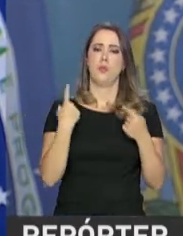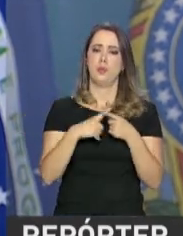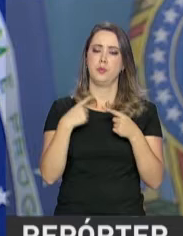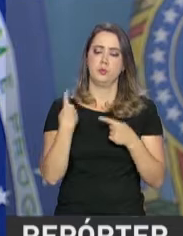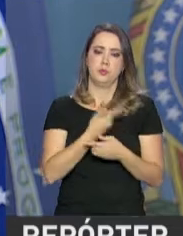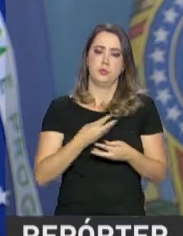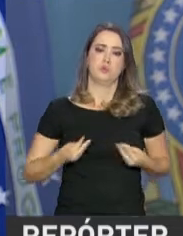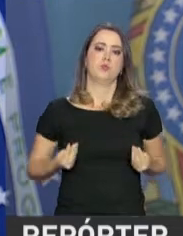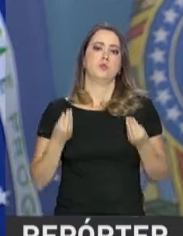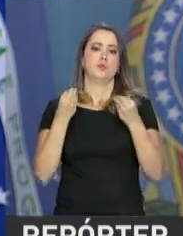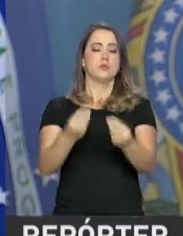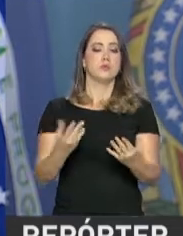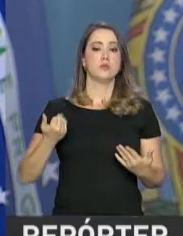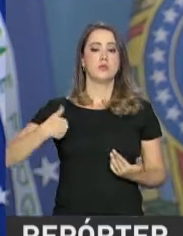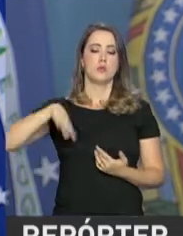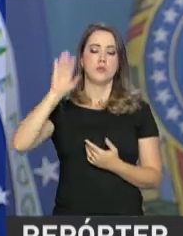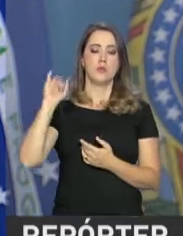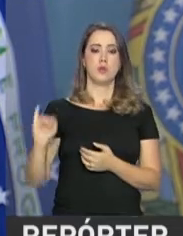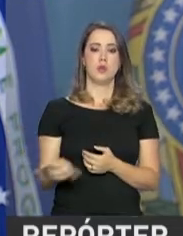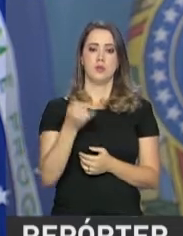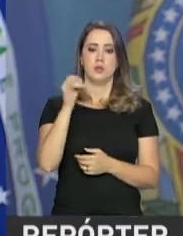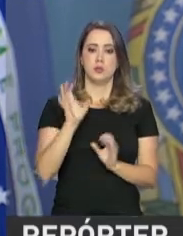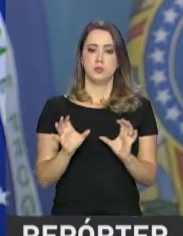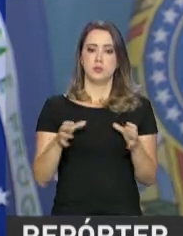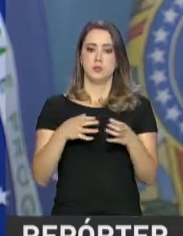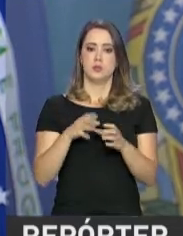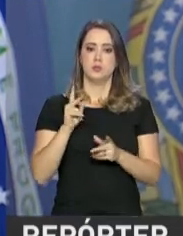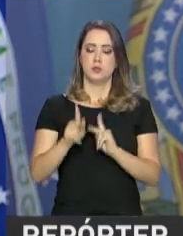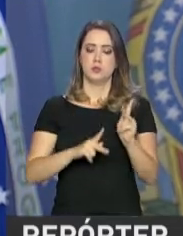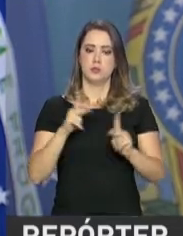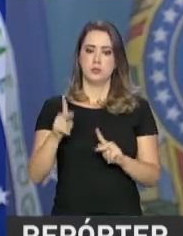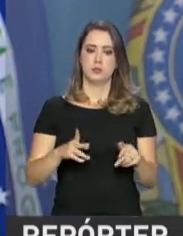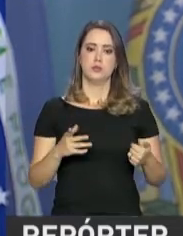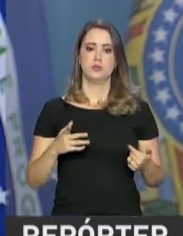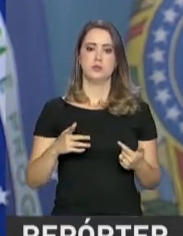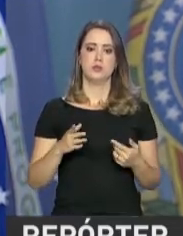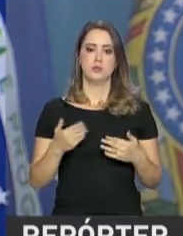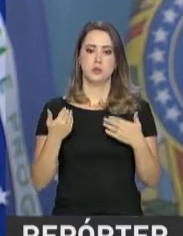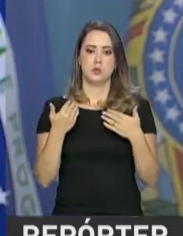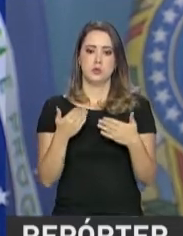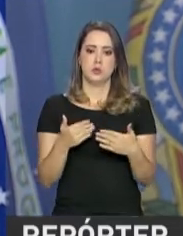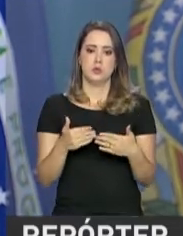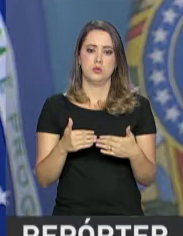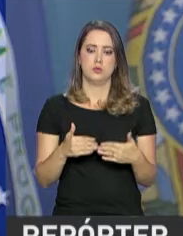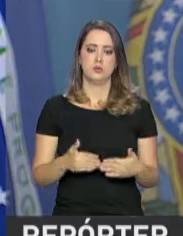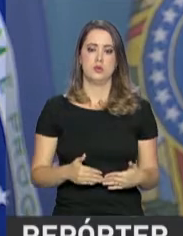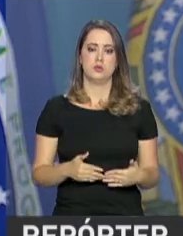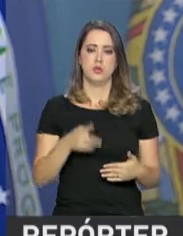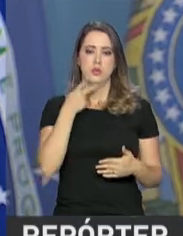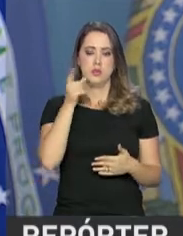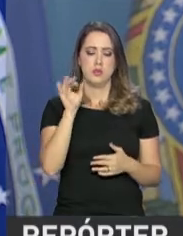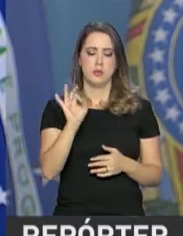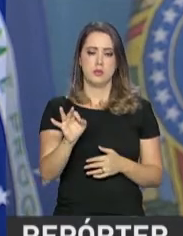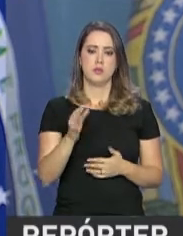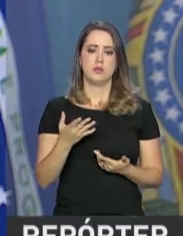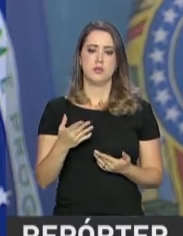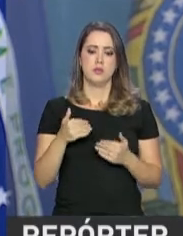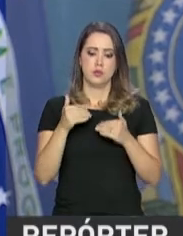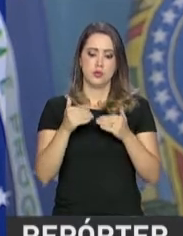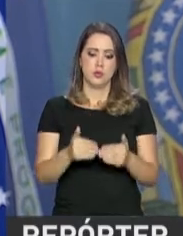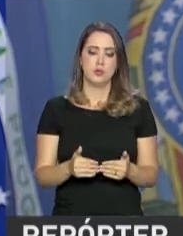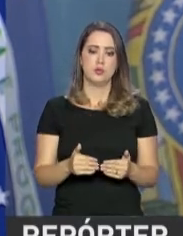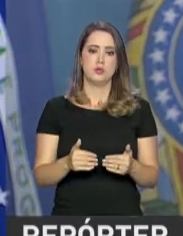nós estamos dando mais oportunidades para segmento da população que enfrenta, vamos ser muito claros,